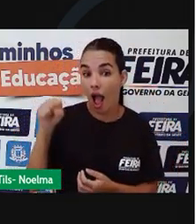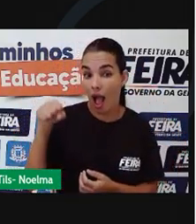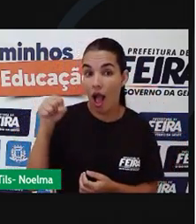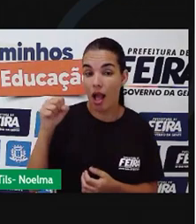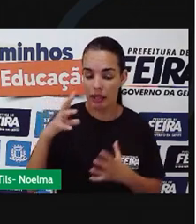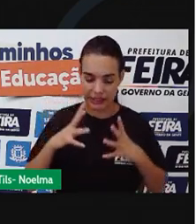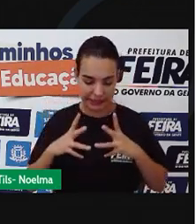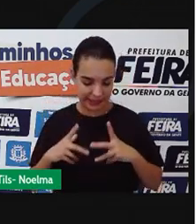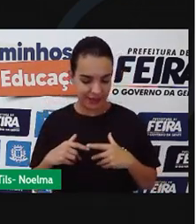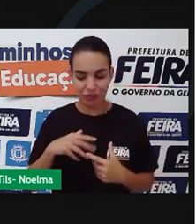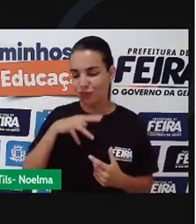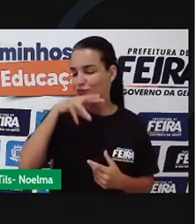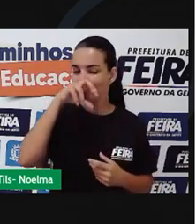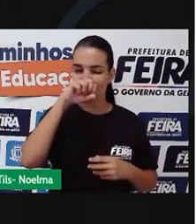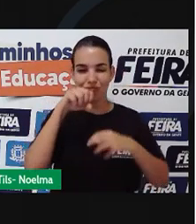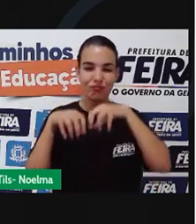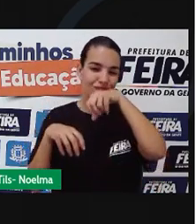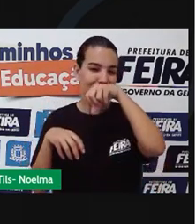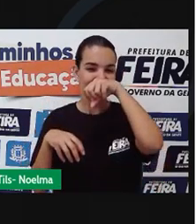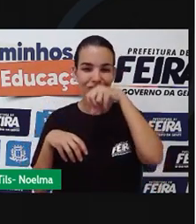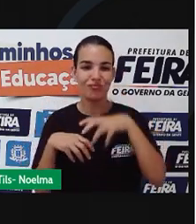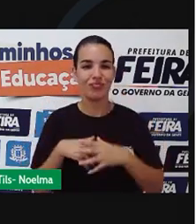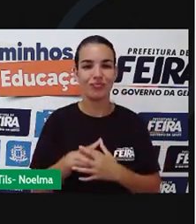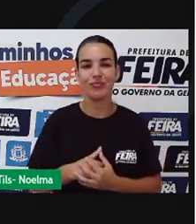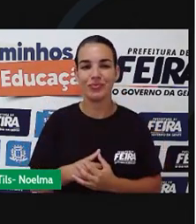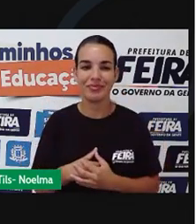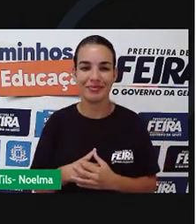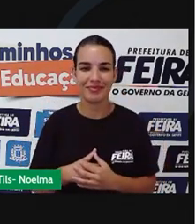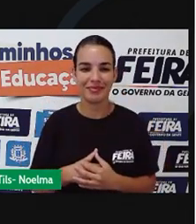ficar se